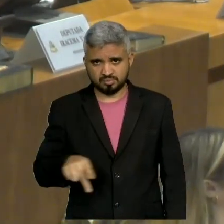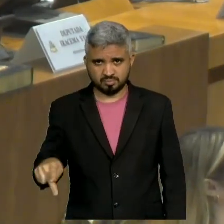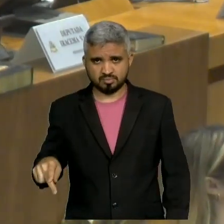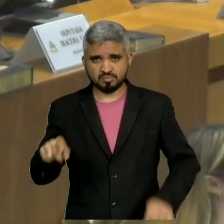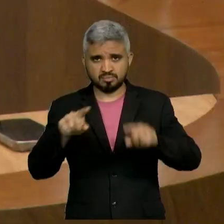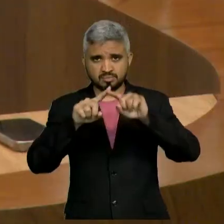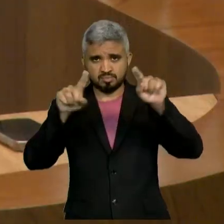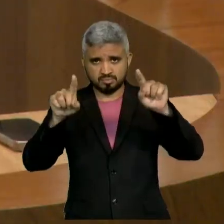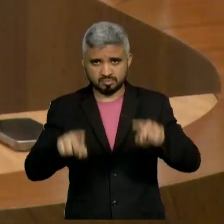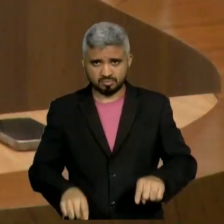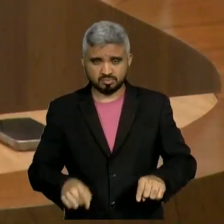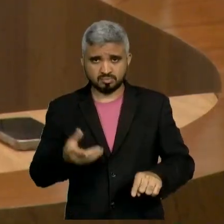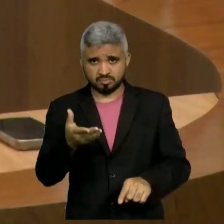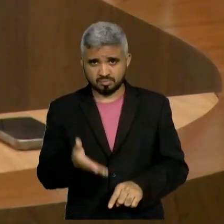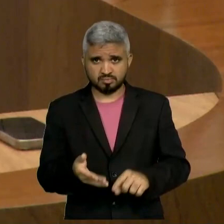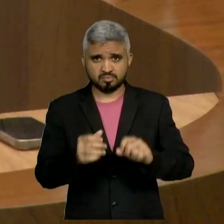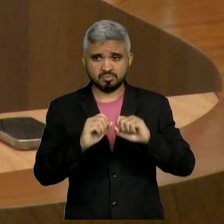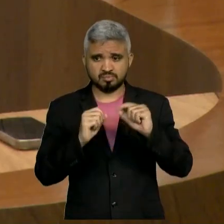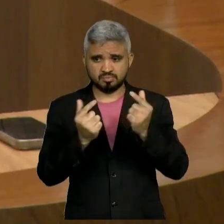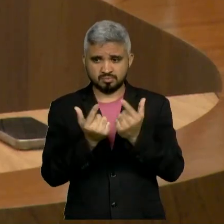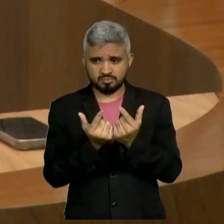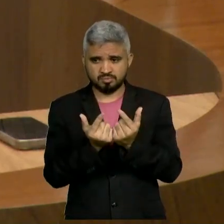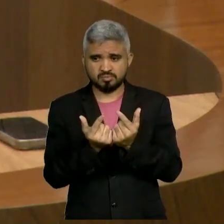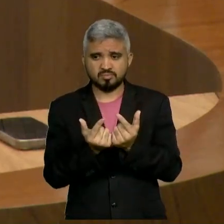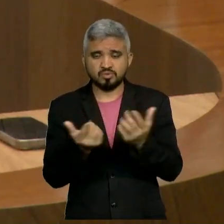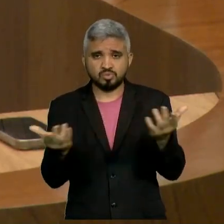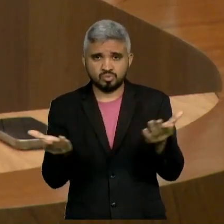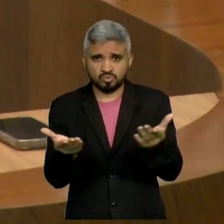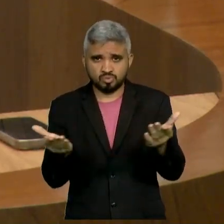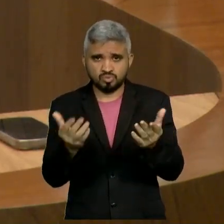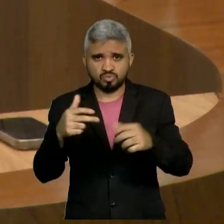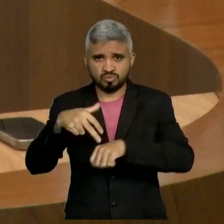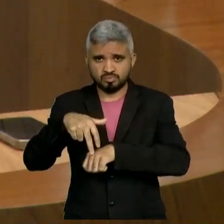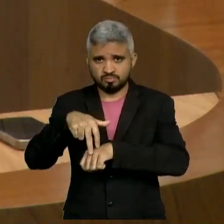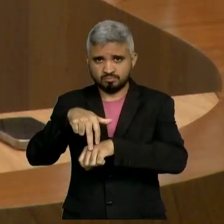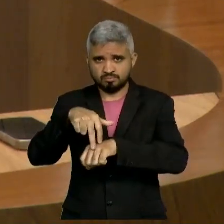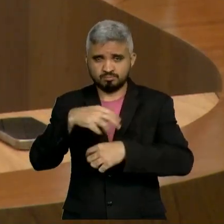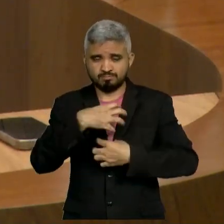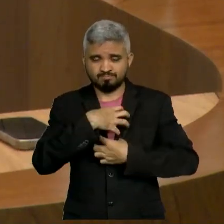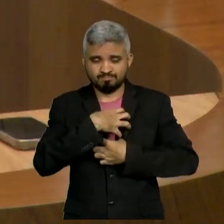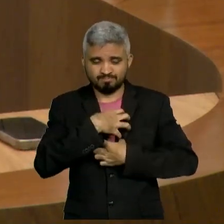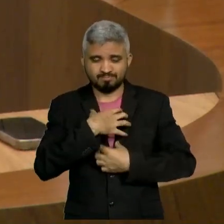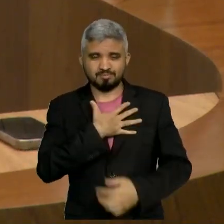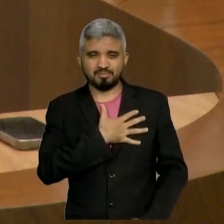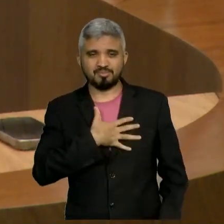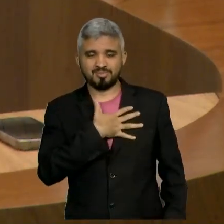casa, é com muito prazer que eu subo essa tribuna hoje para fazer